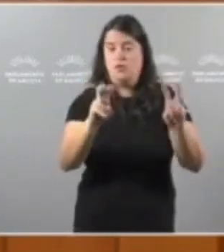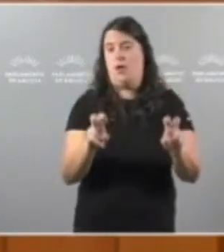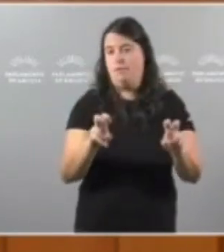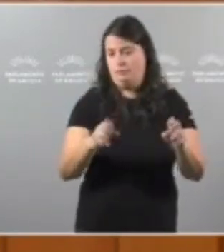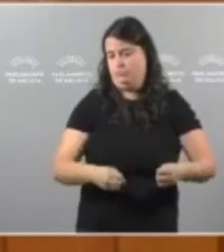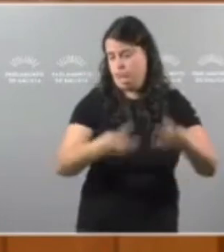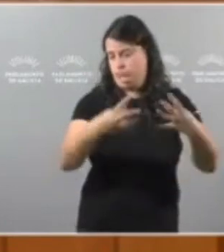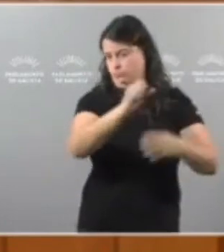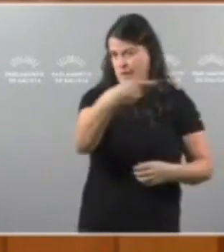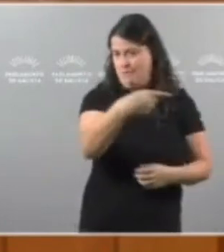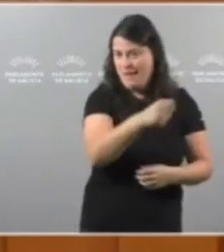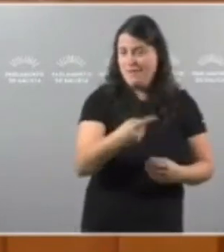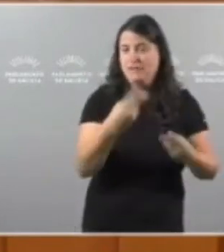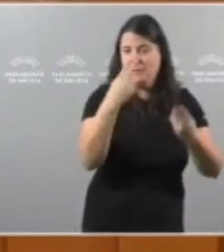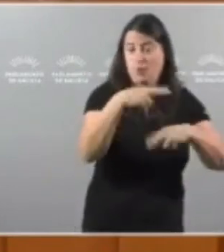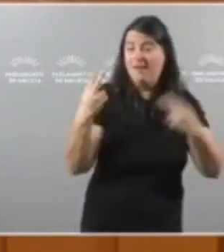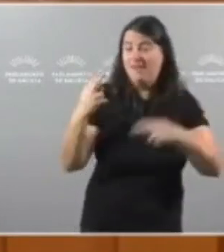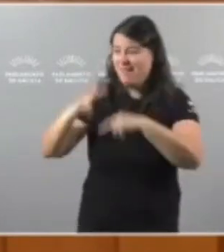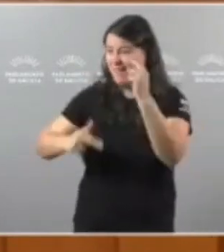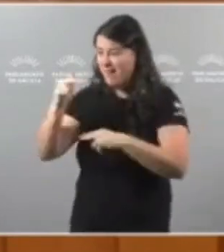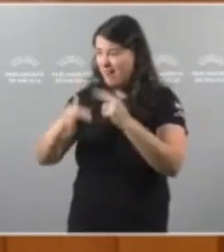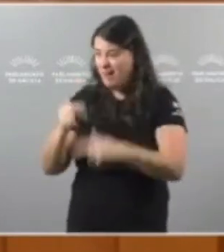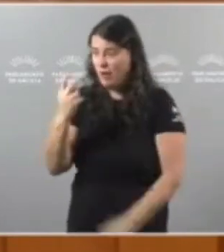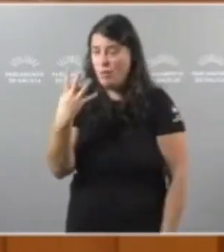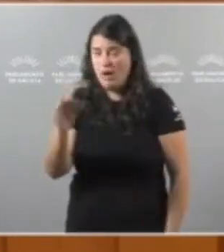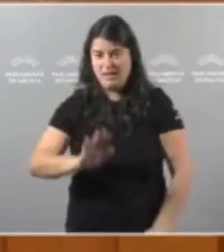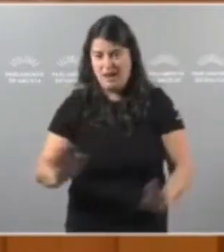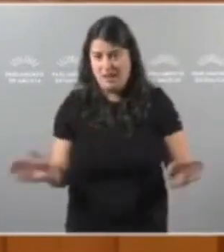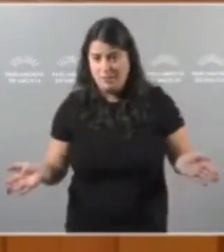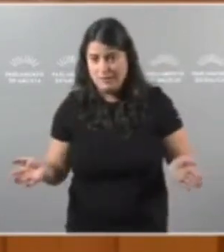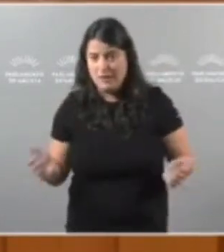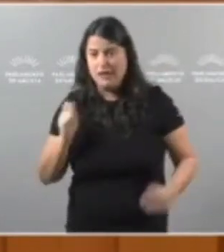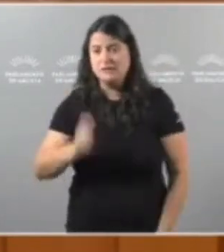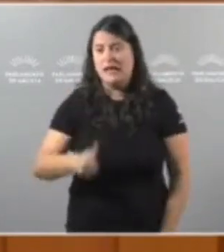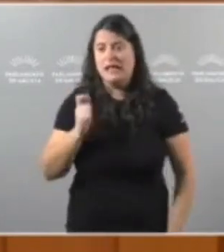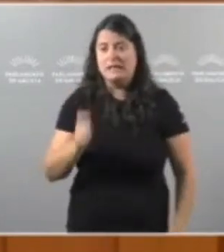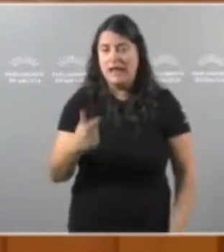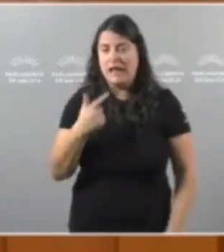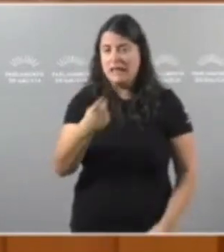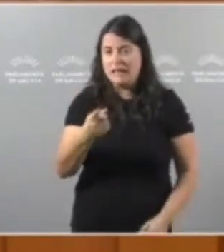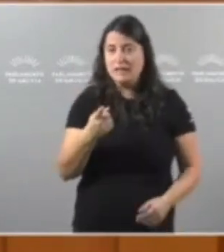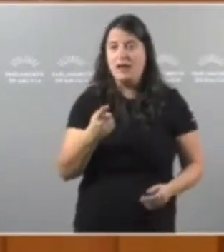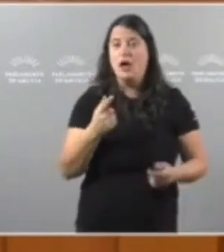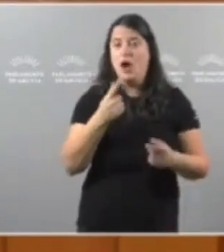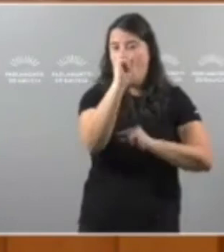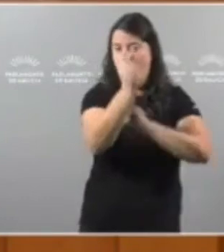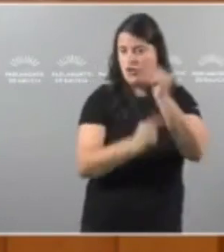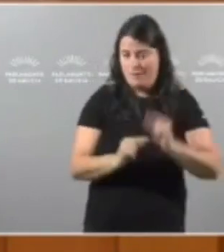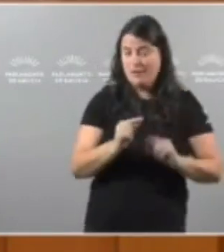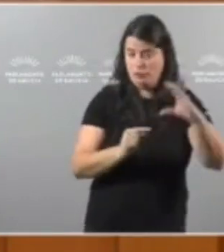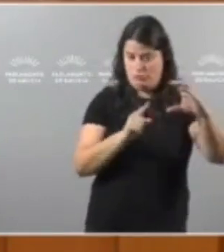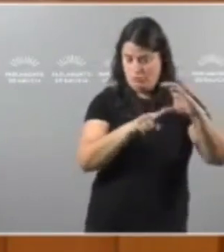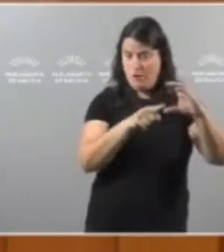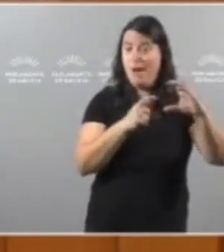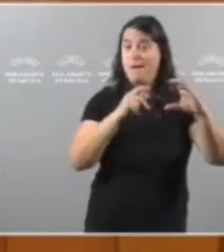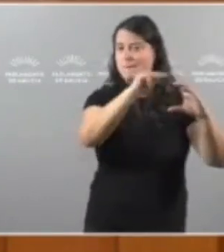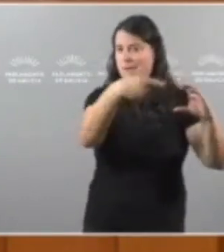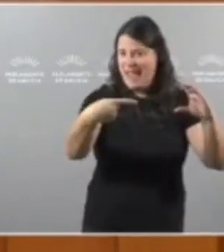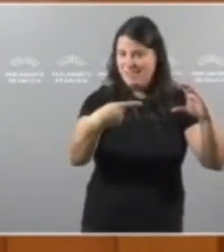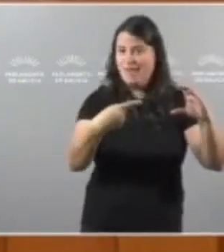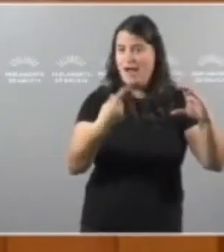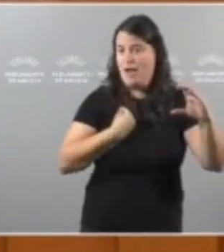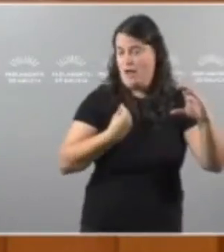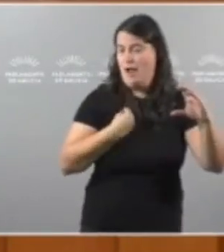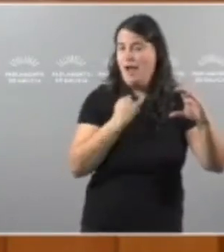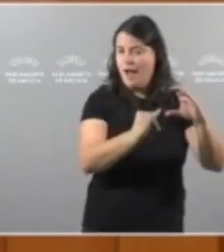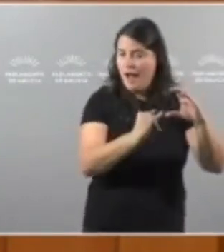Pública Construiron 40 E sistemáticamente Deixan Sin executar Os orzamentos De vivenda A pesar De que o xe